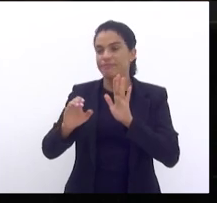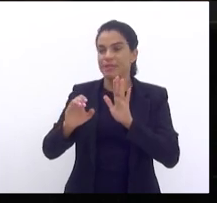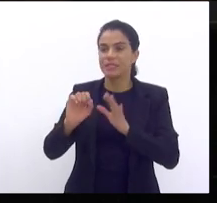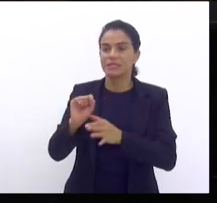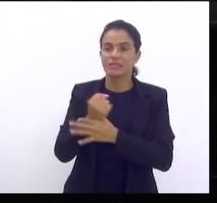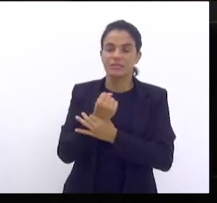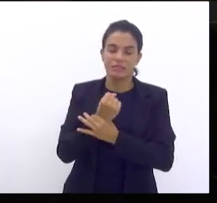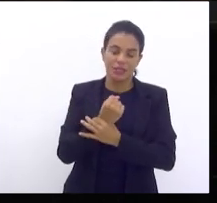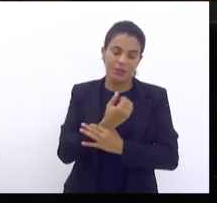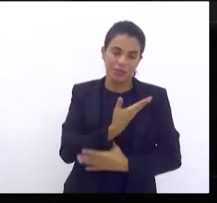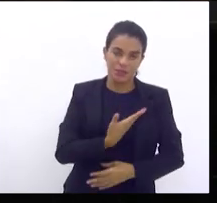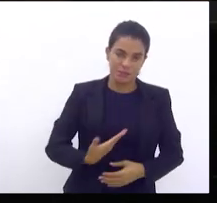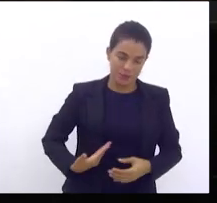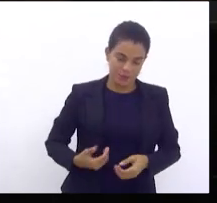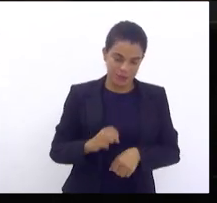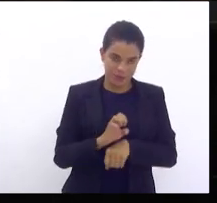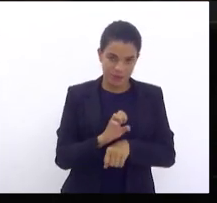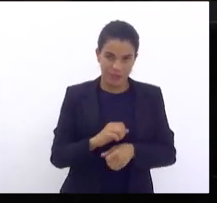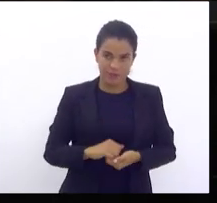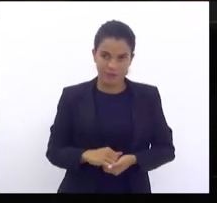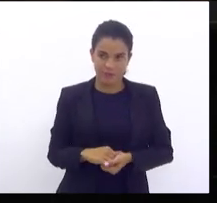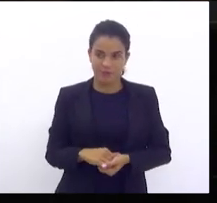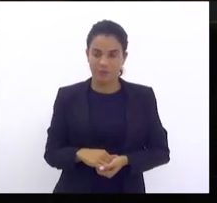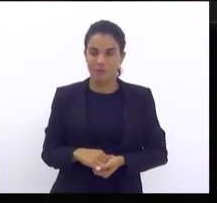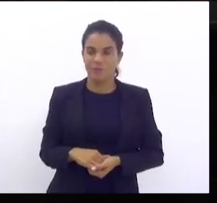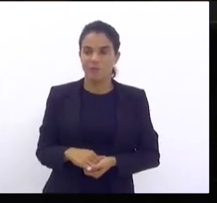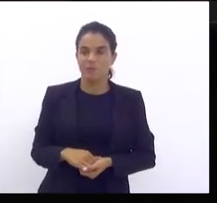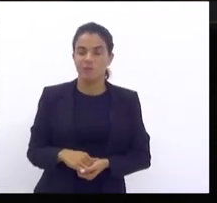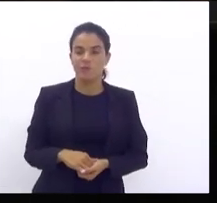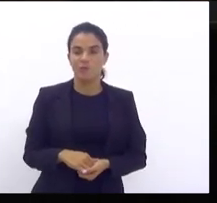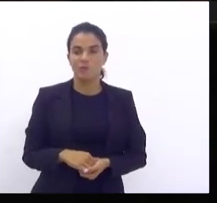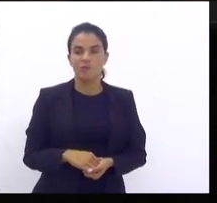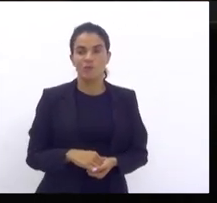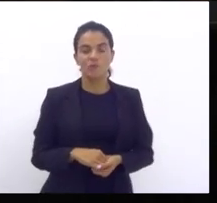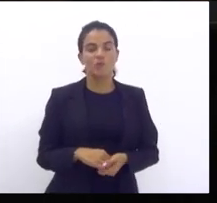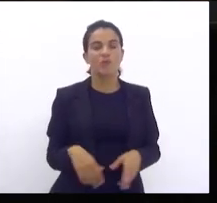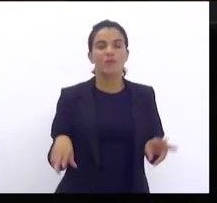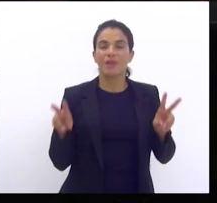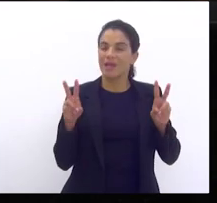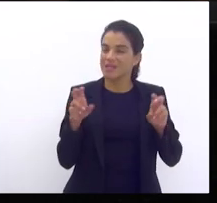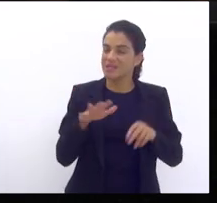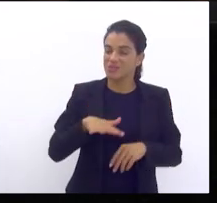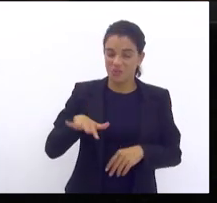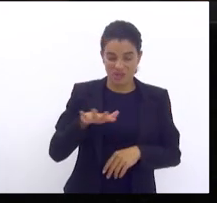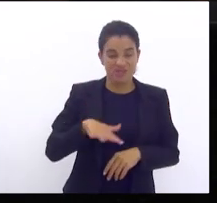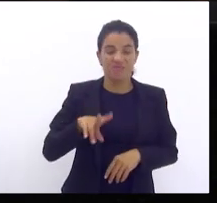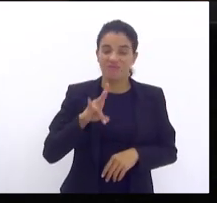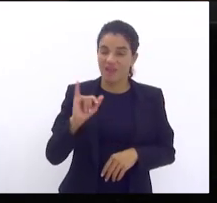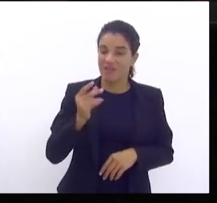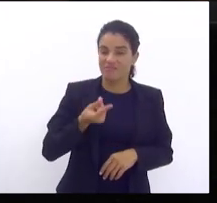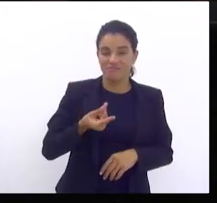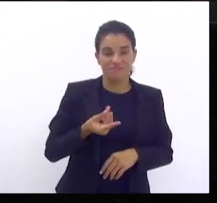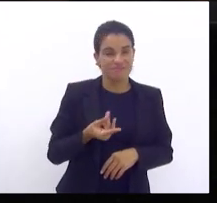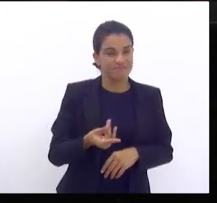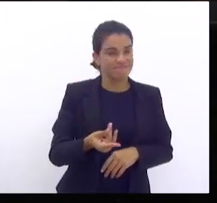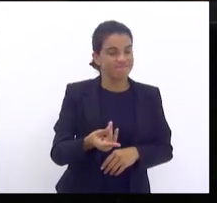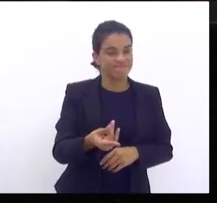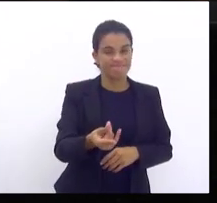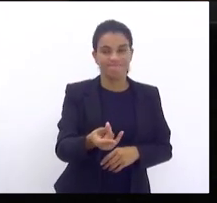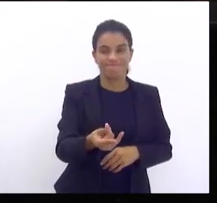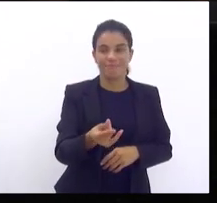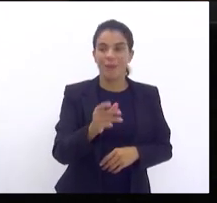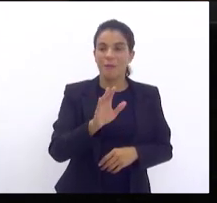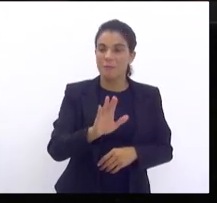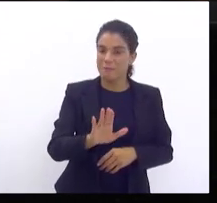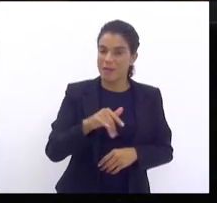segurança pública do nosso Estado essa questão ainda vai durar muito tempo Mas